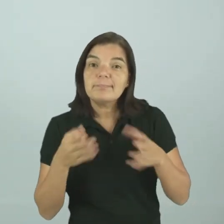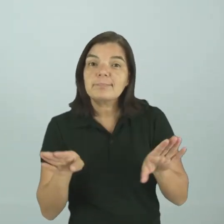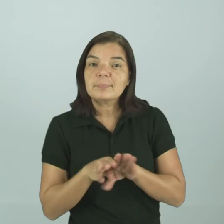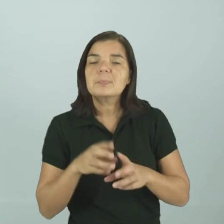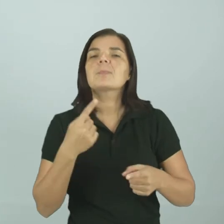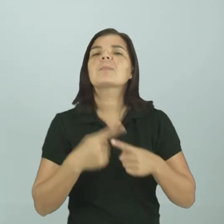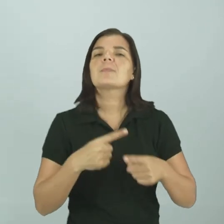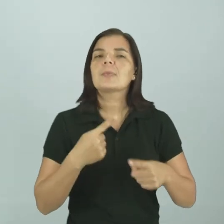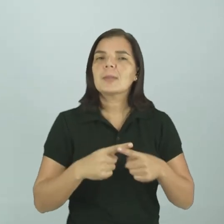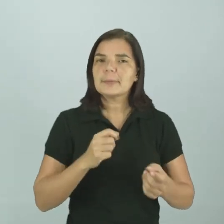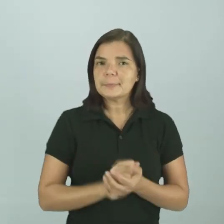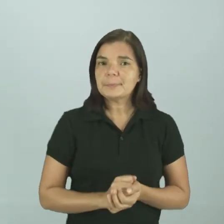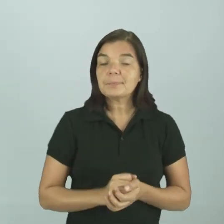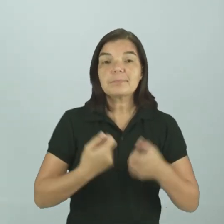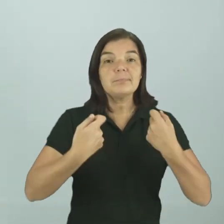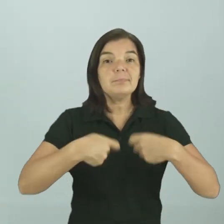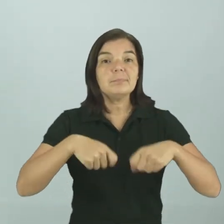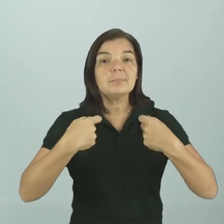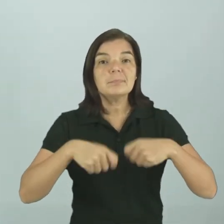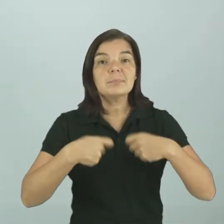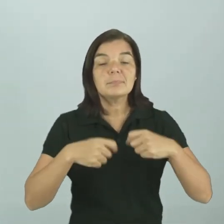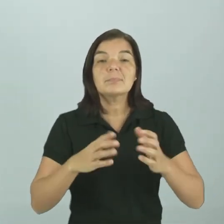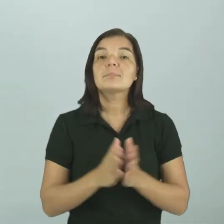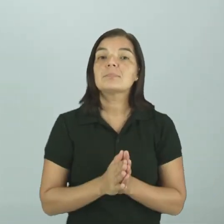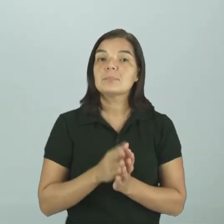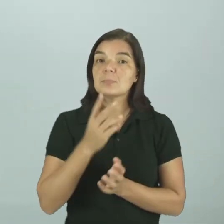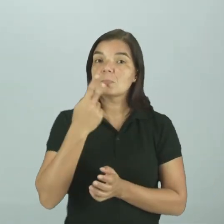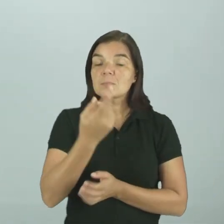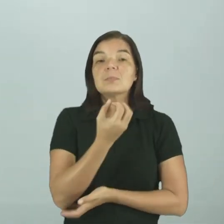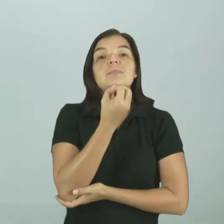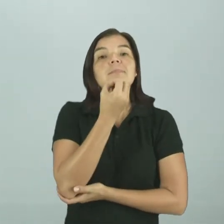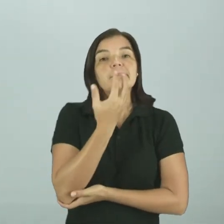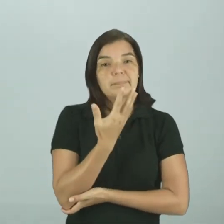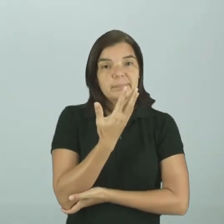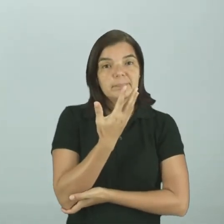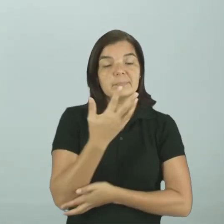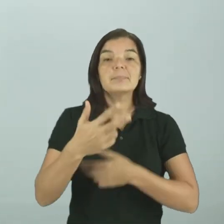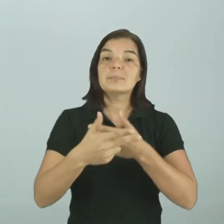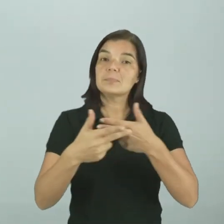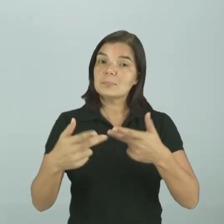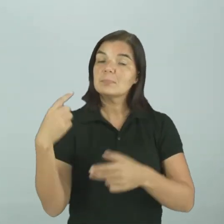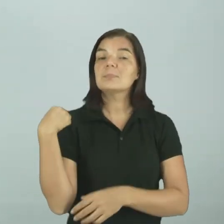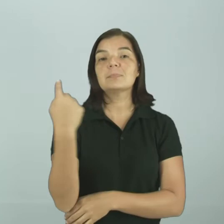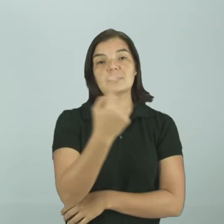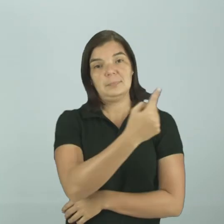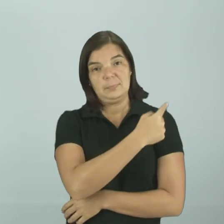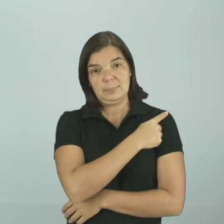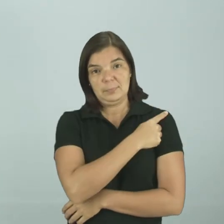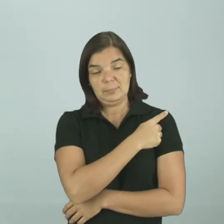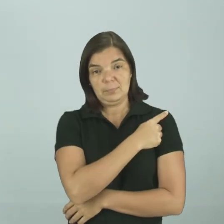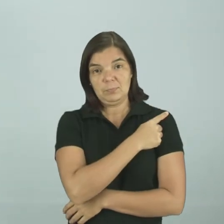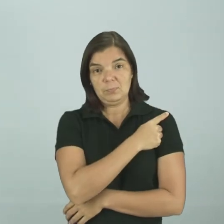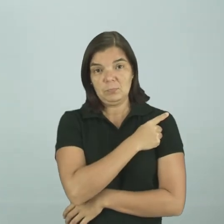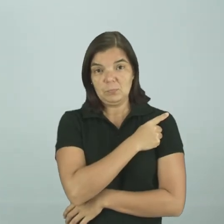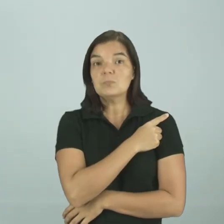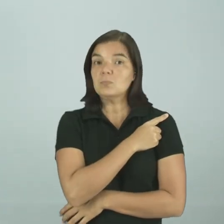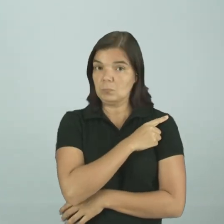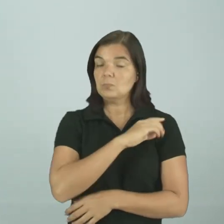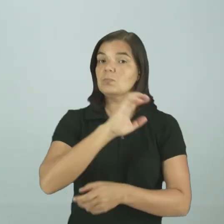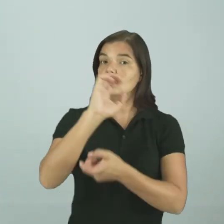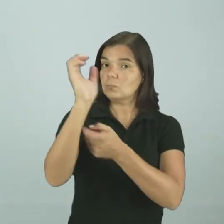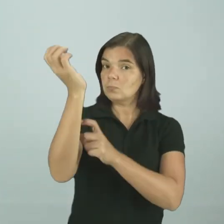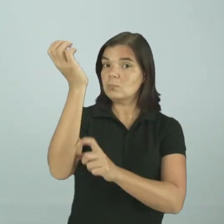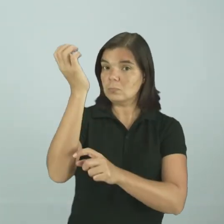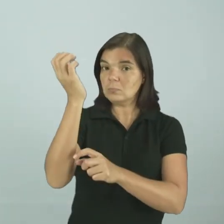mim. Por quê? Porque a gente precisa o quê? A gente precisa falar bem daquilo que é nosso. O Acre estava aqui e ele era